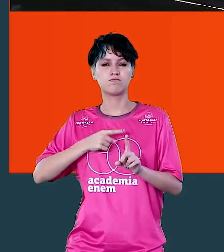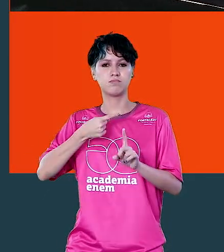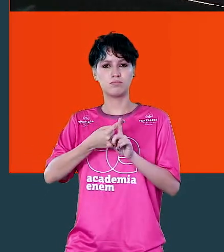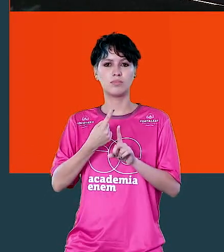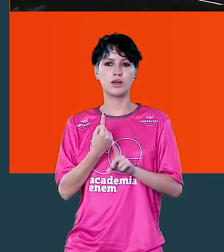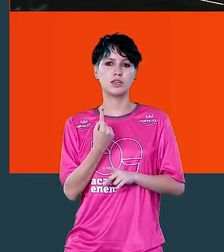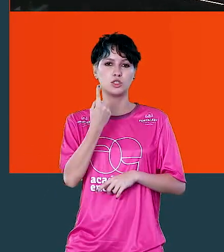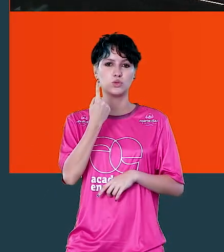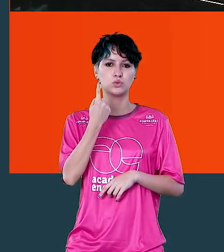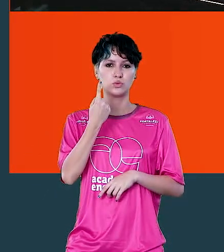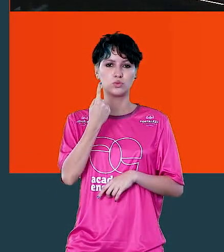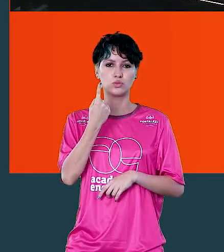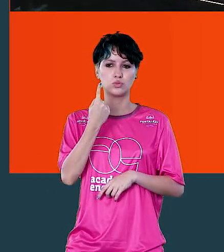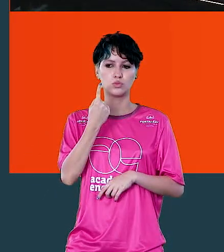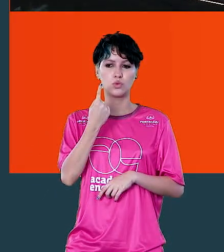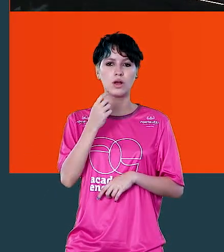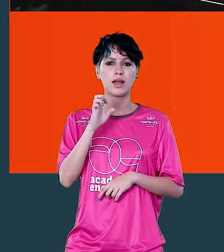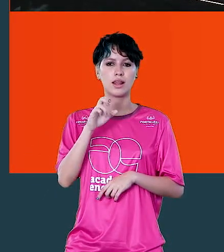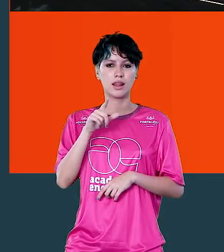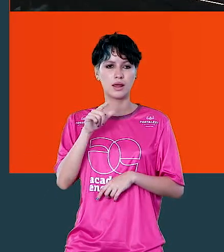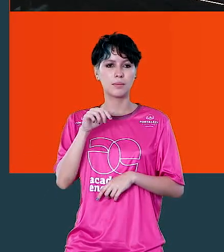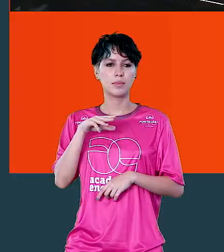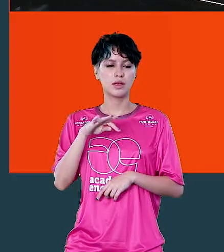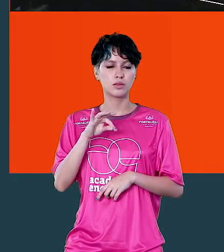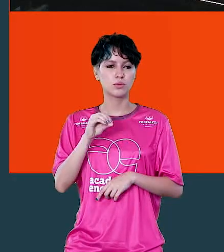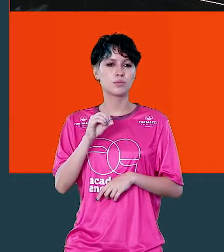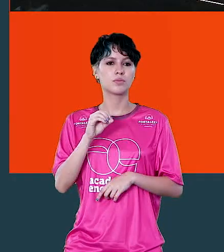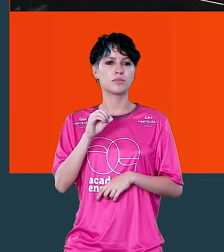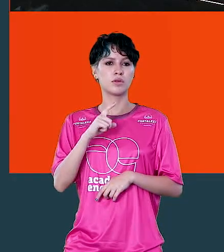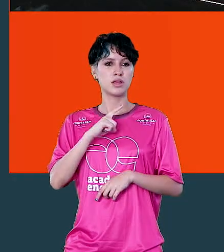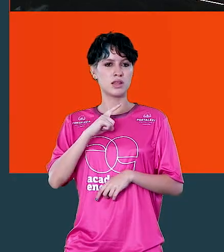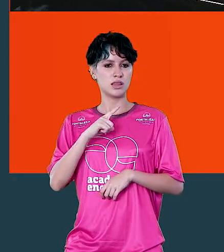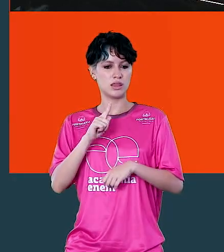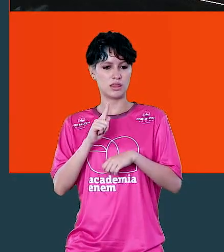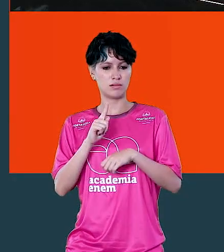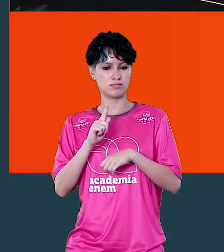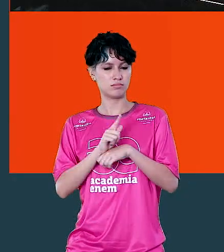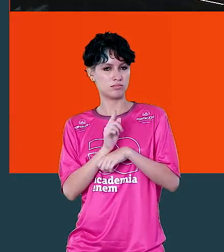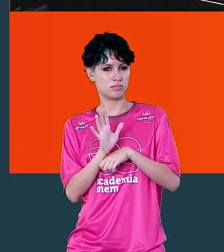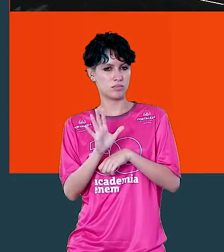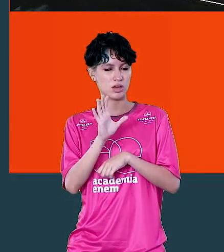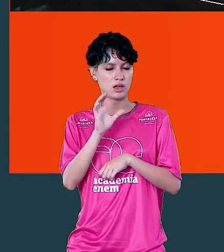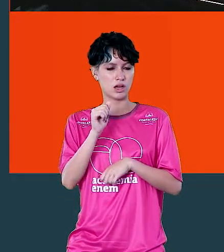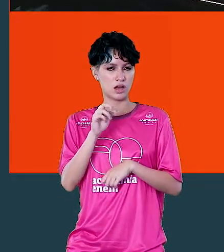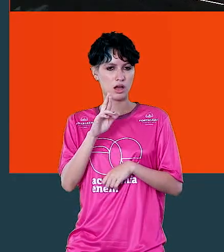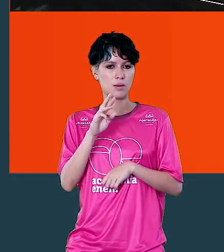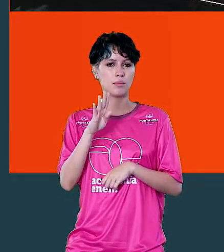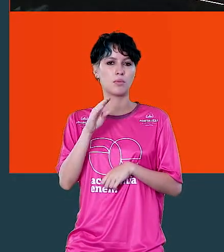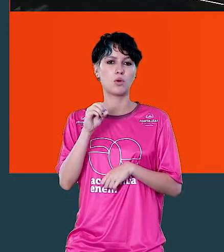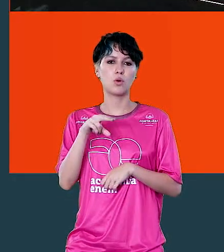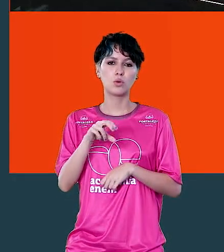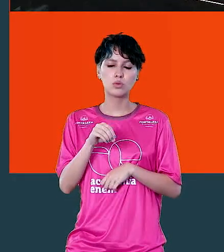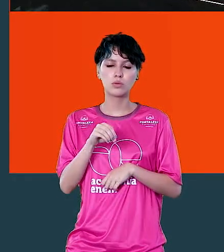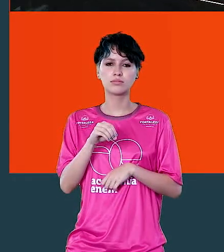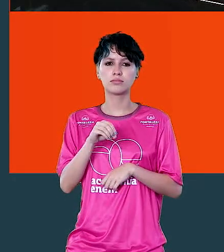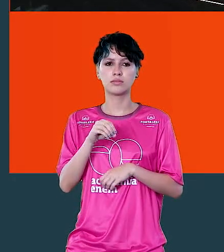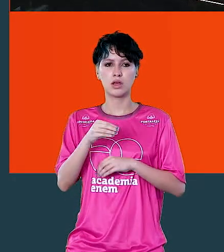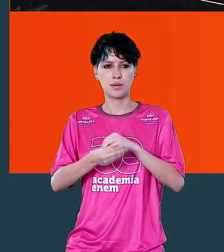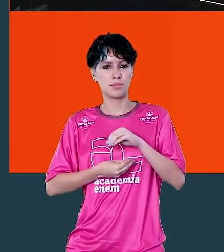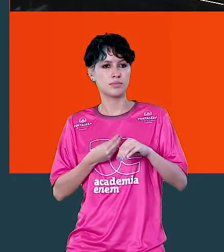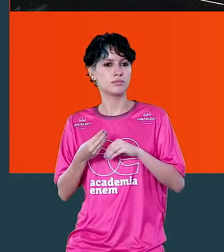Ele é formado por quem, Ed? Por carbono, né, que é um elemento muito importante na química orgânica, e formado também